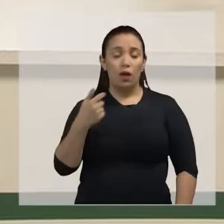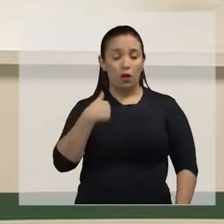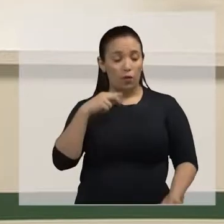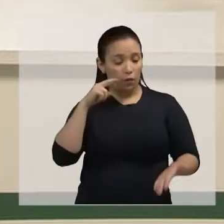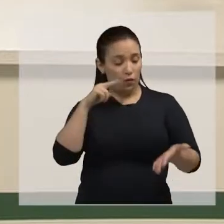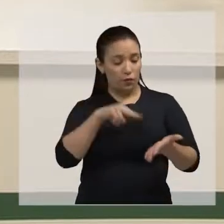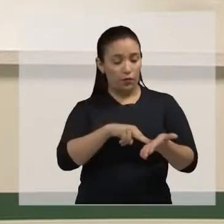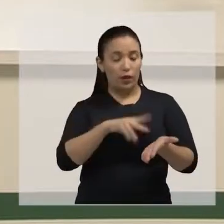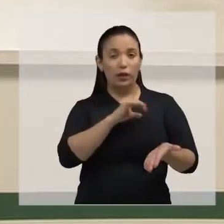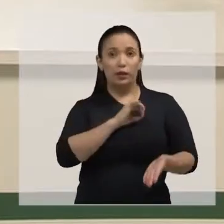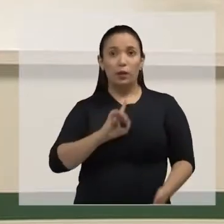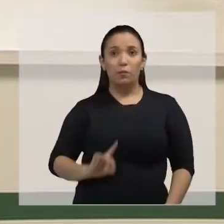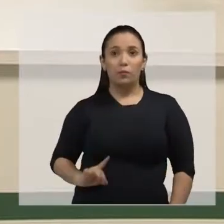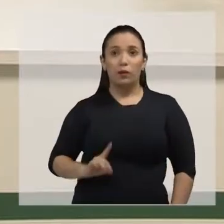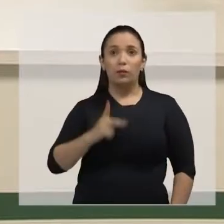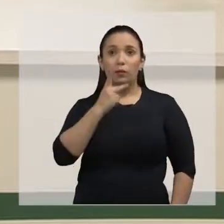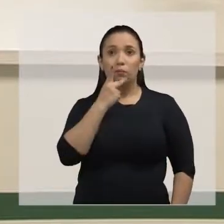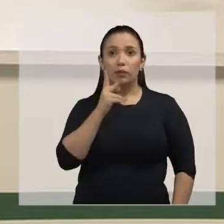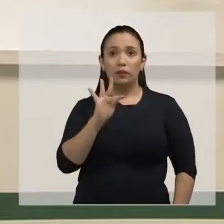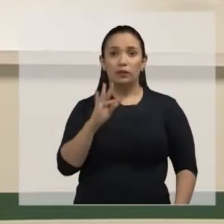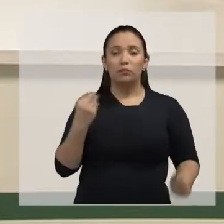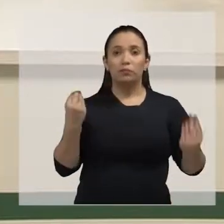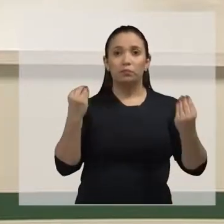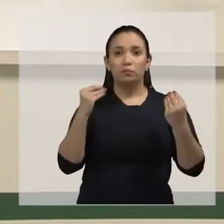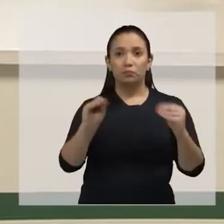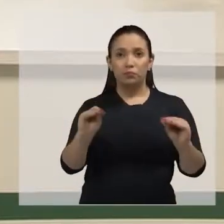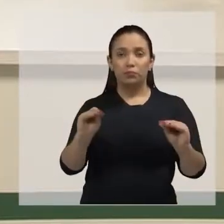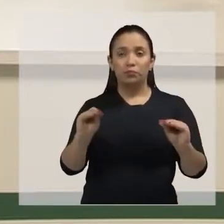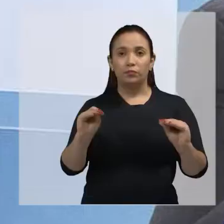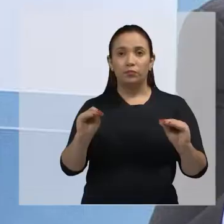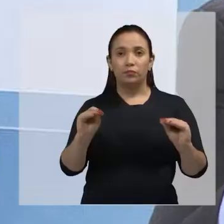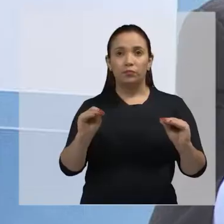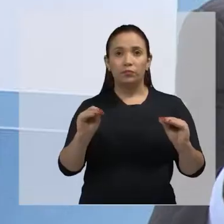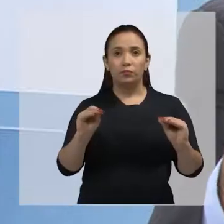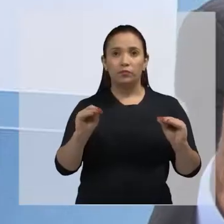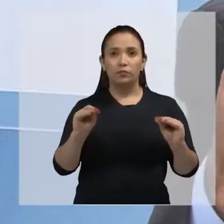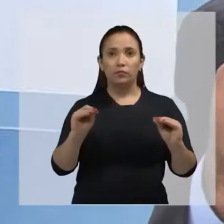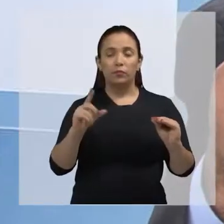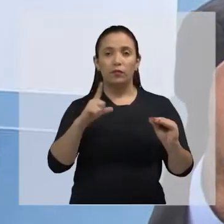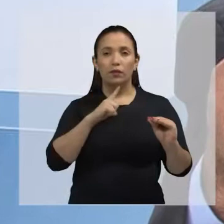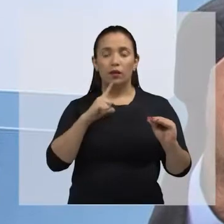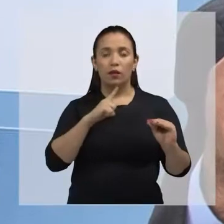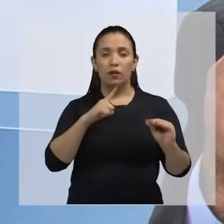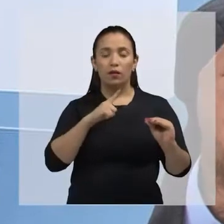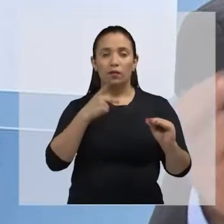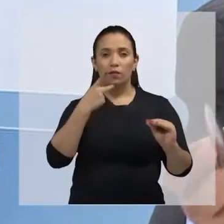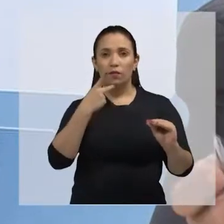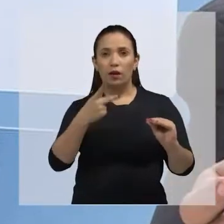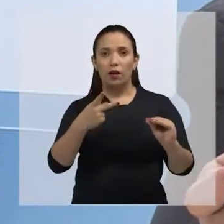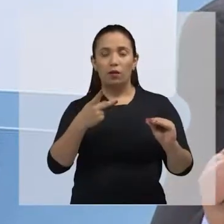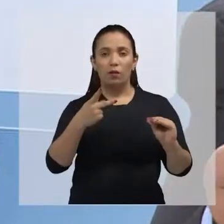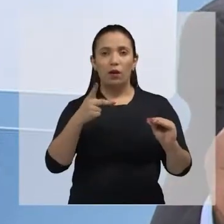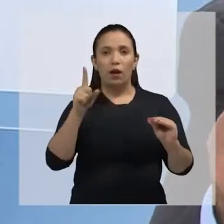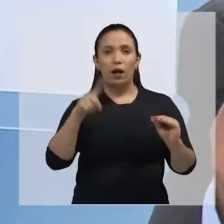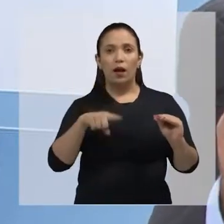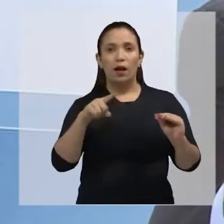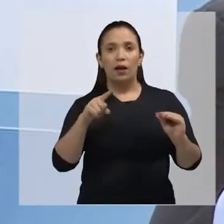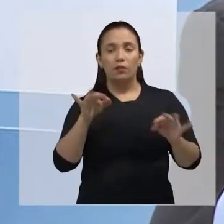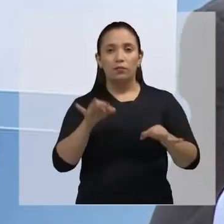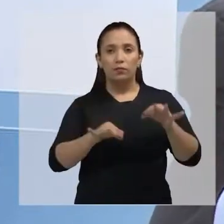postagem de deputados do PT dizendo que a decisão do